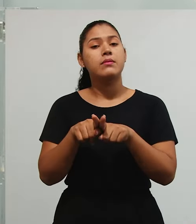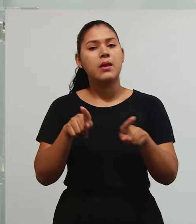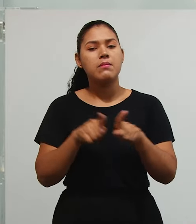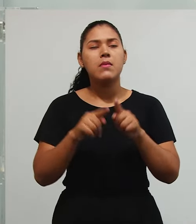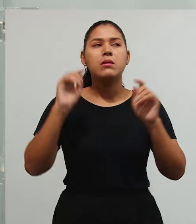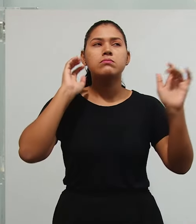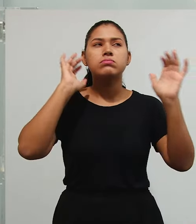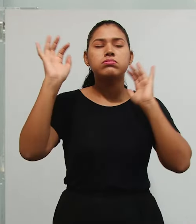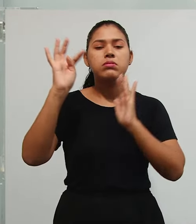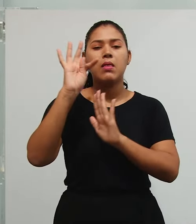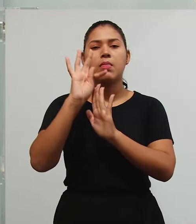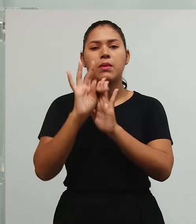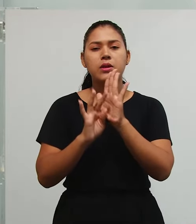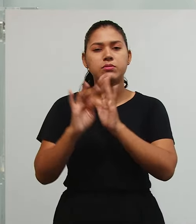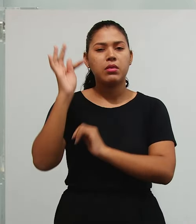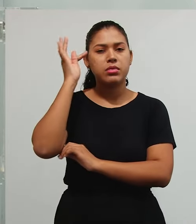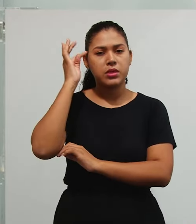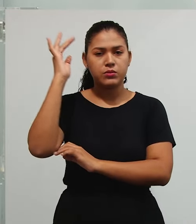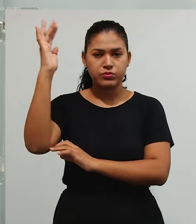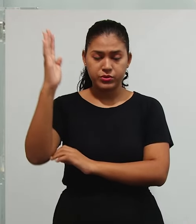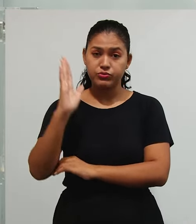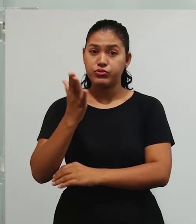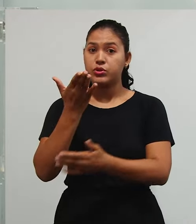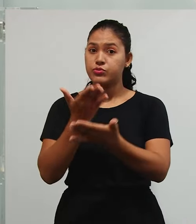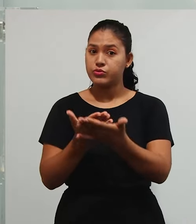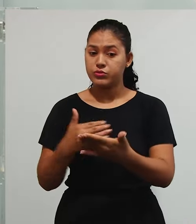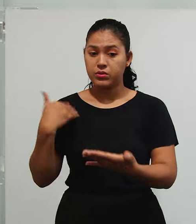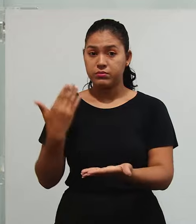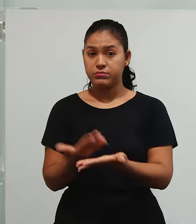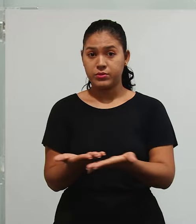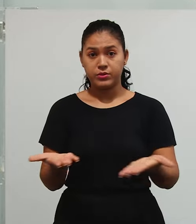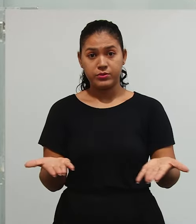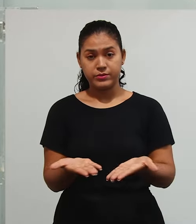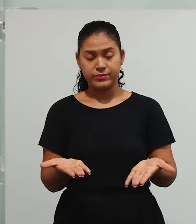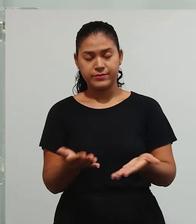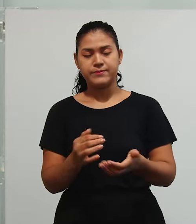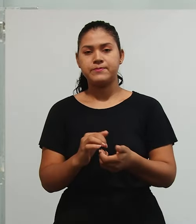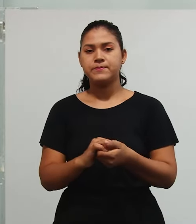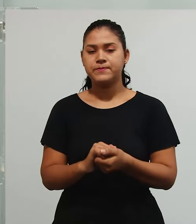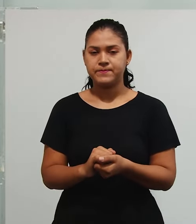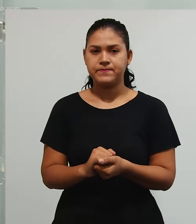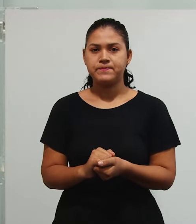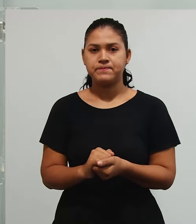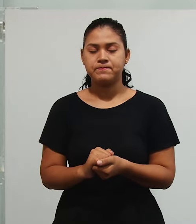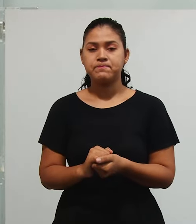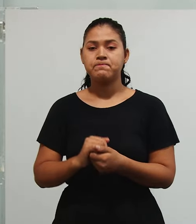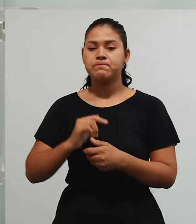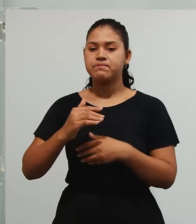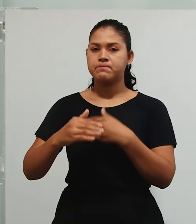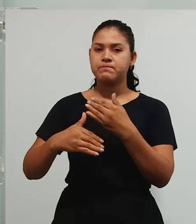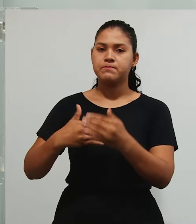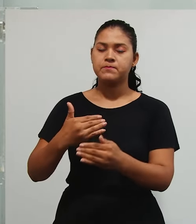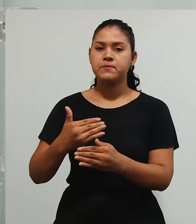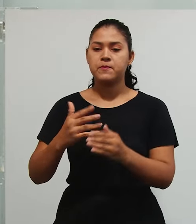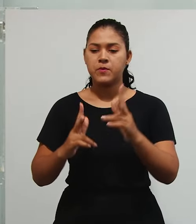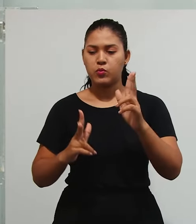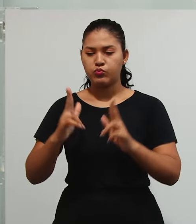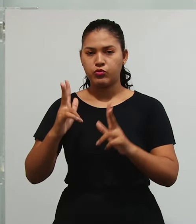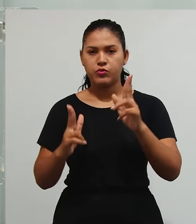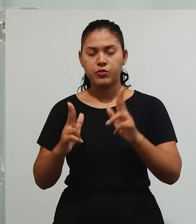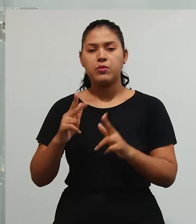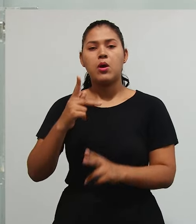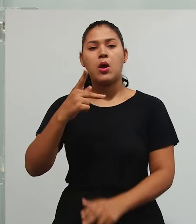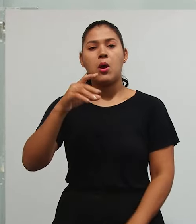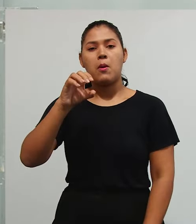realizou, tá? A próxima etapa, que é a edição do poema no Canva, já compõe a